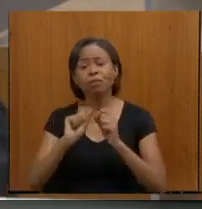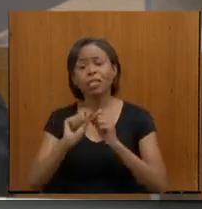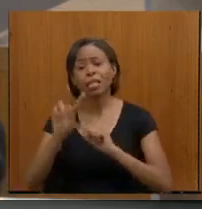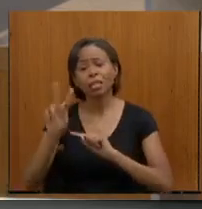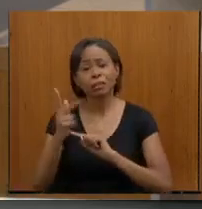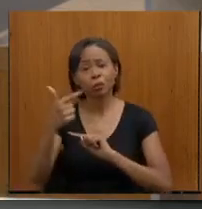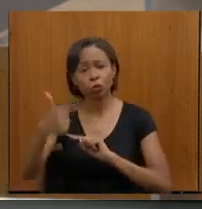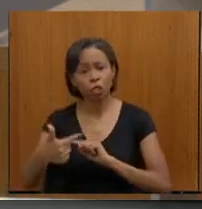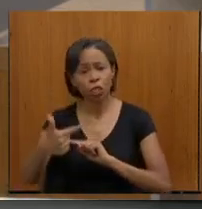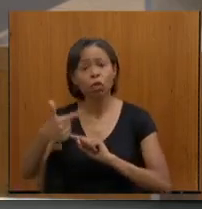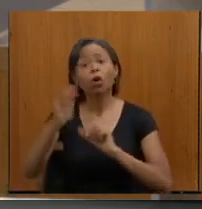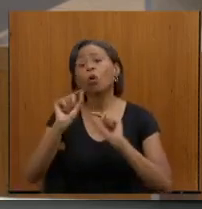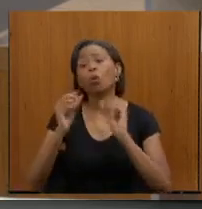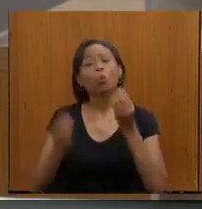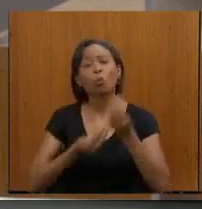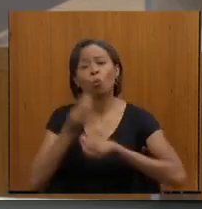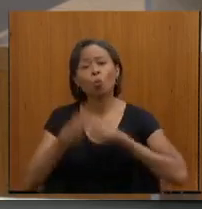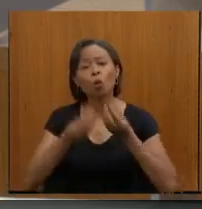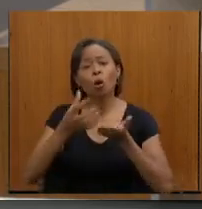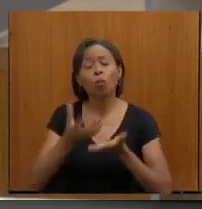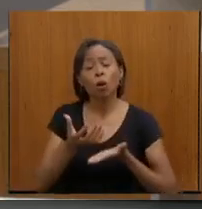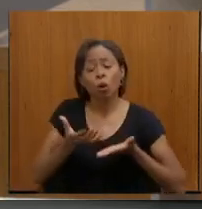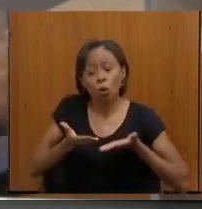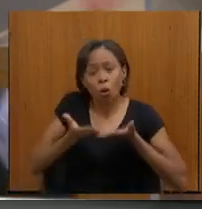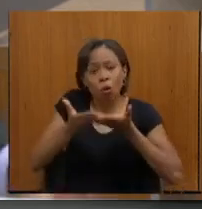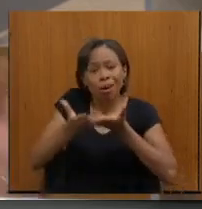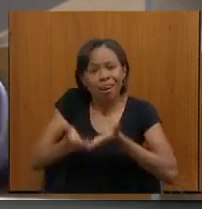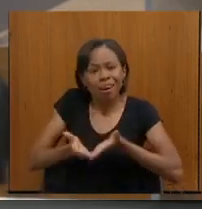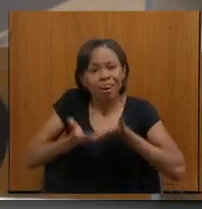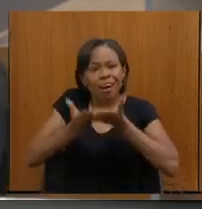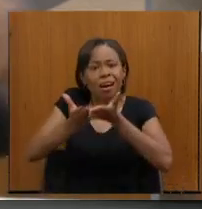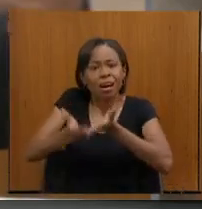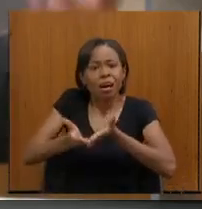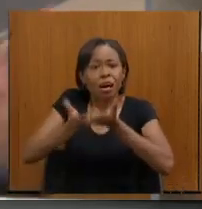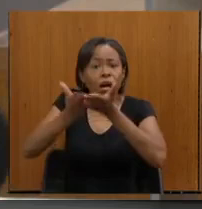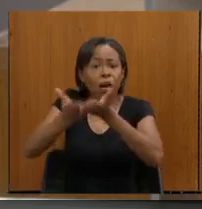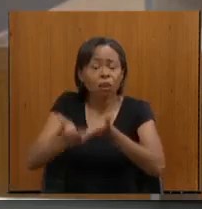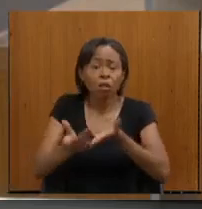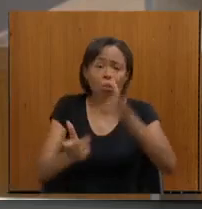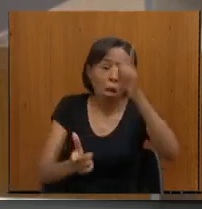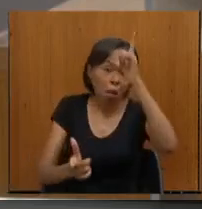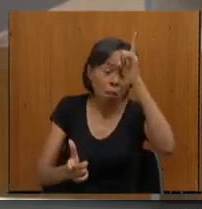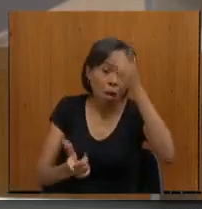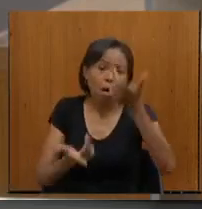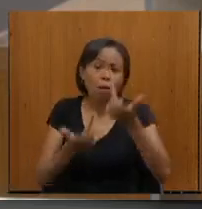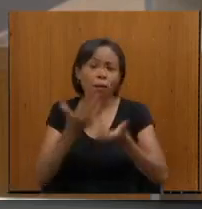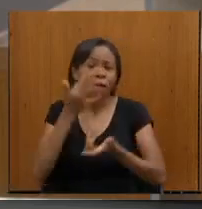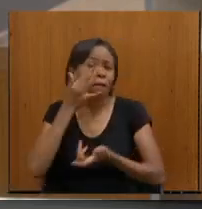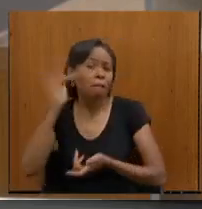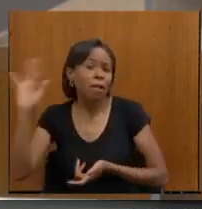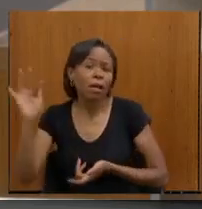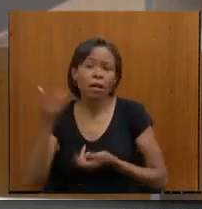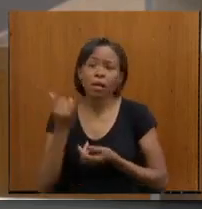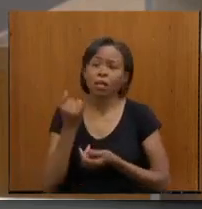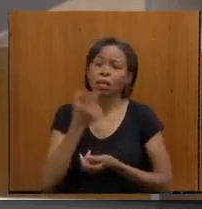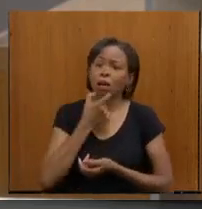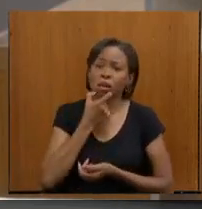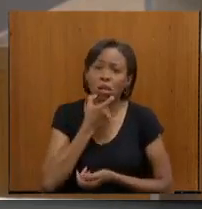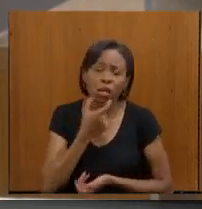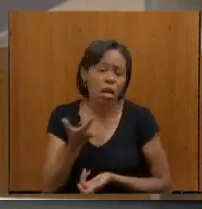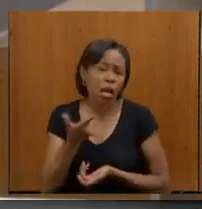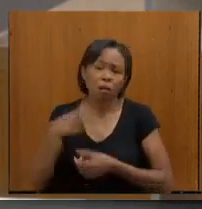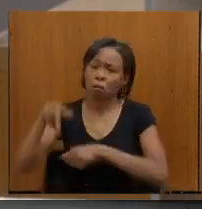e levar de navio para parar países como Alemanha França Inglaterra ou quem quer que